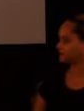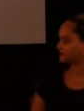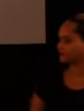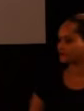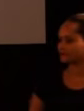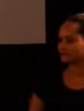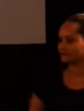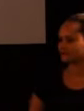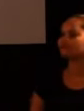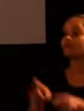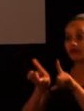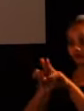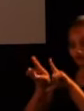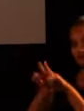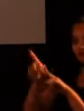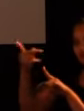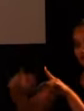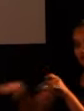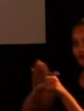A Itapuã também, ó.